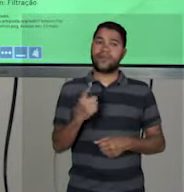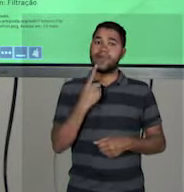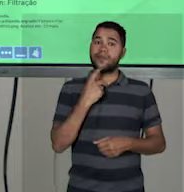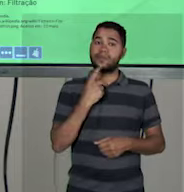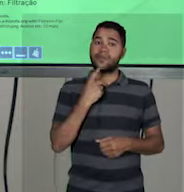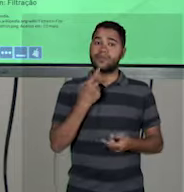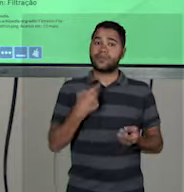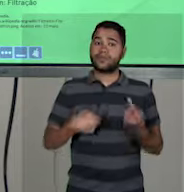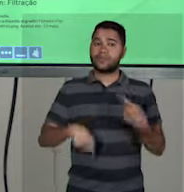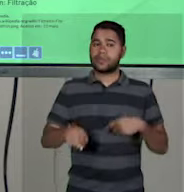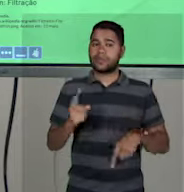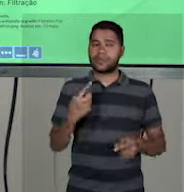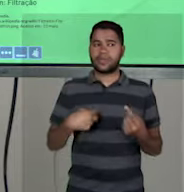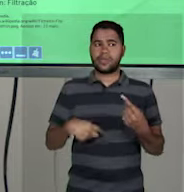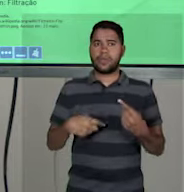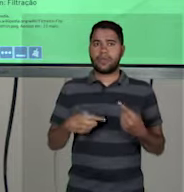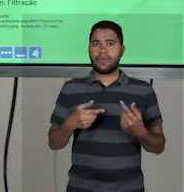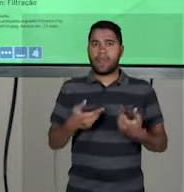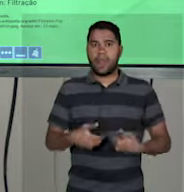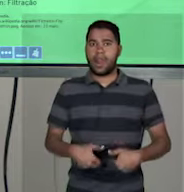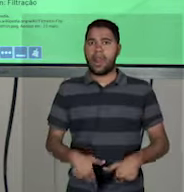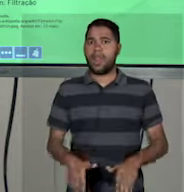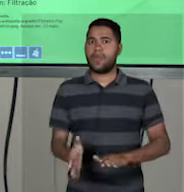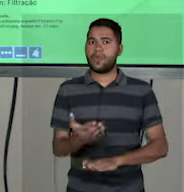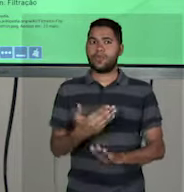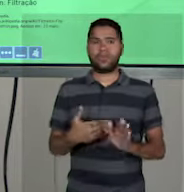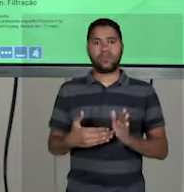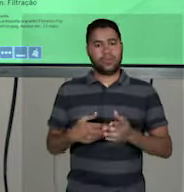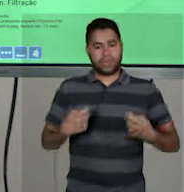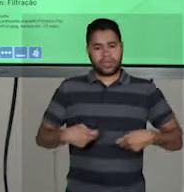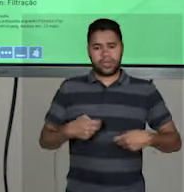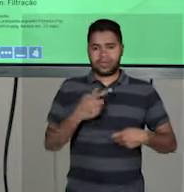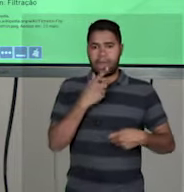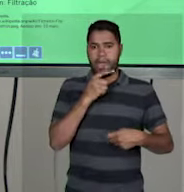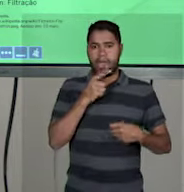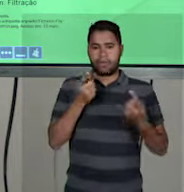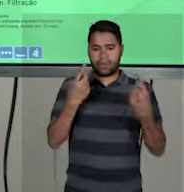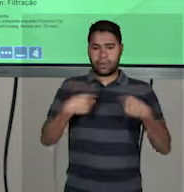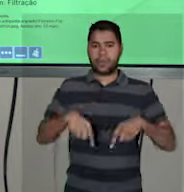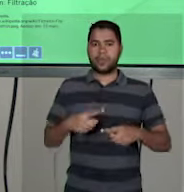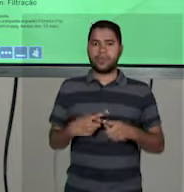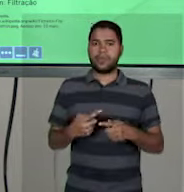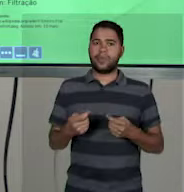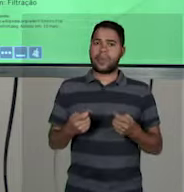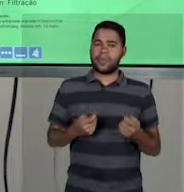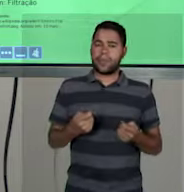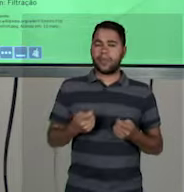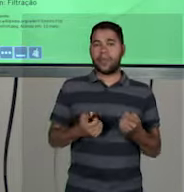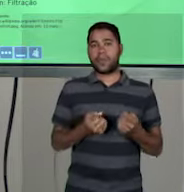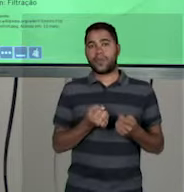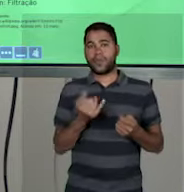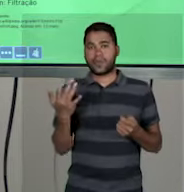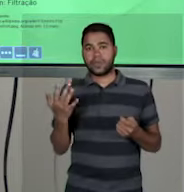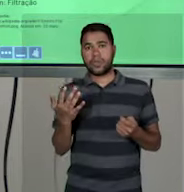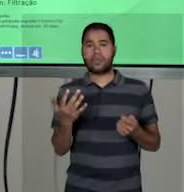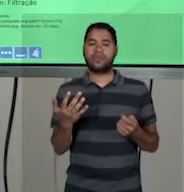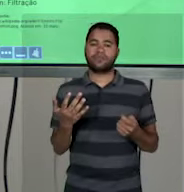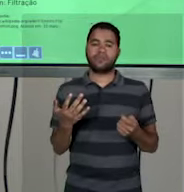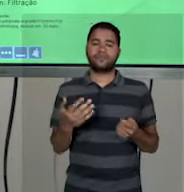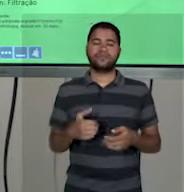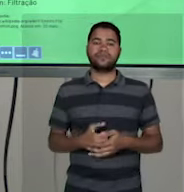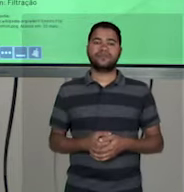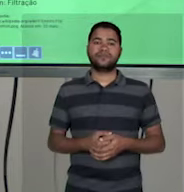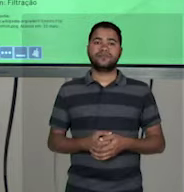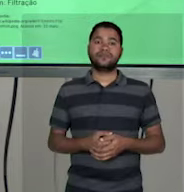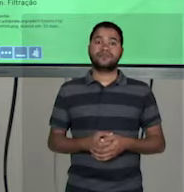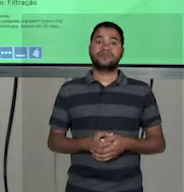sangue. Então, eu não vou eliminar toda a água. Eu preciso dela no meu organismo, até para regular a quantidade, né, o volume do sangue.